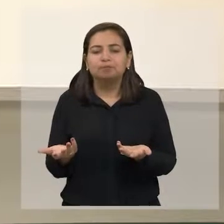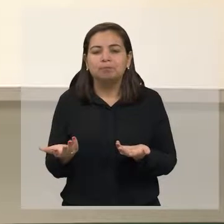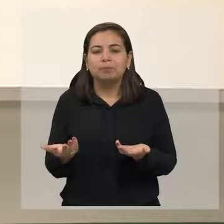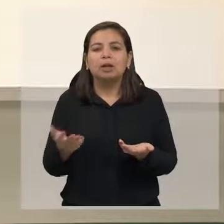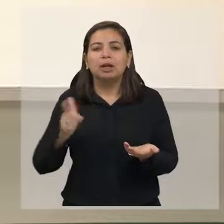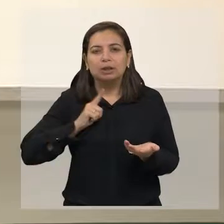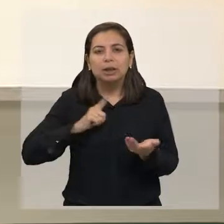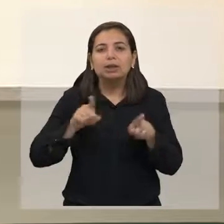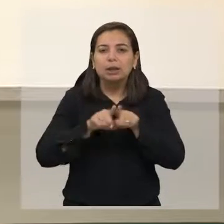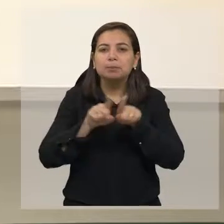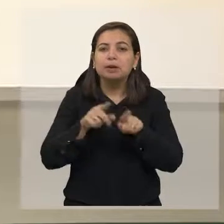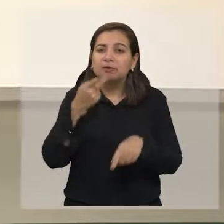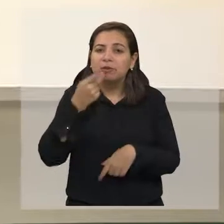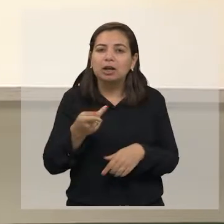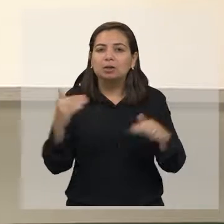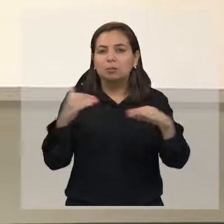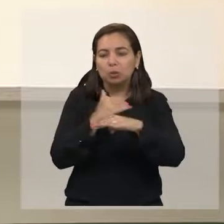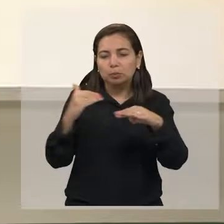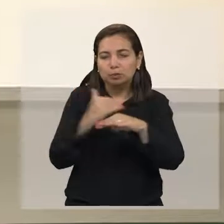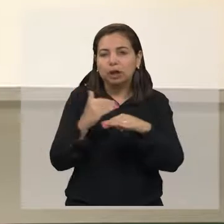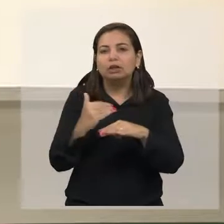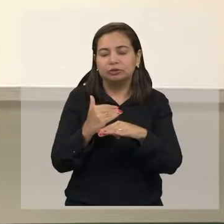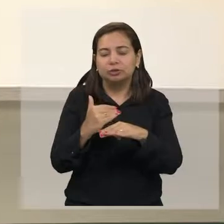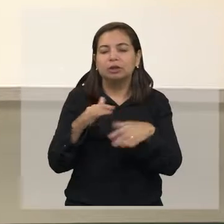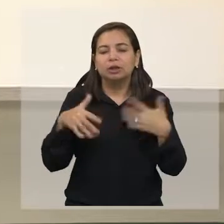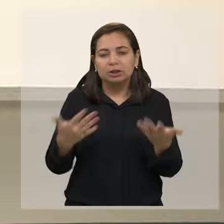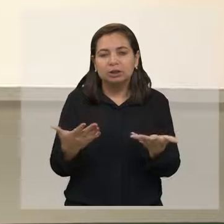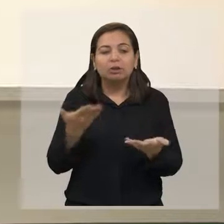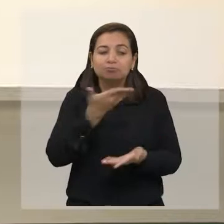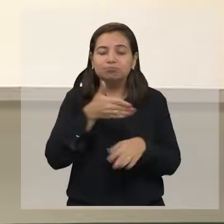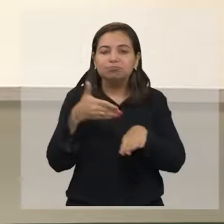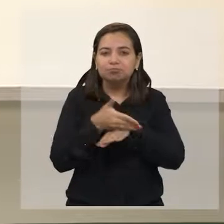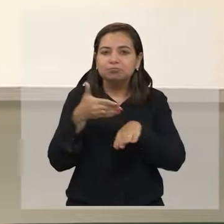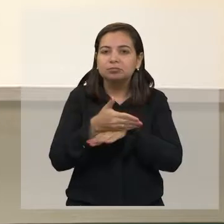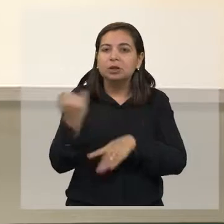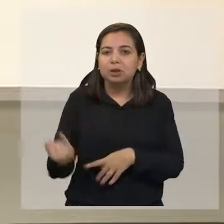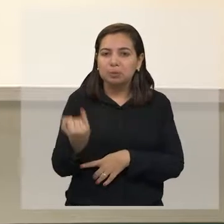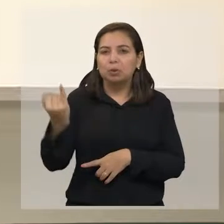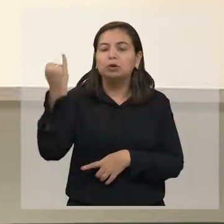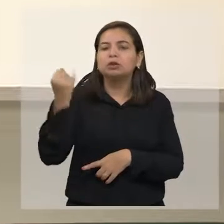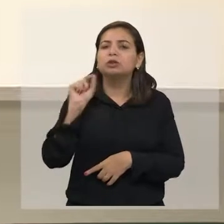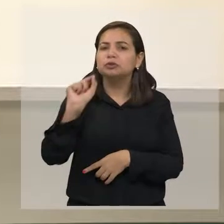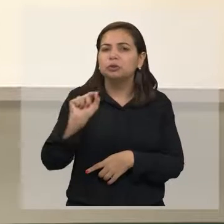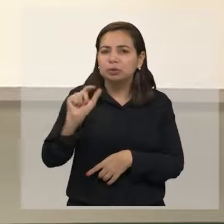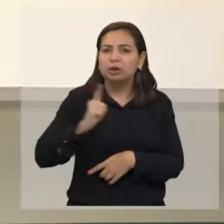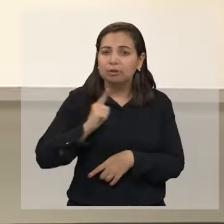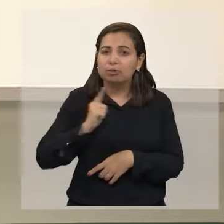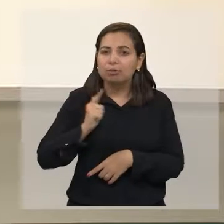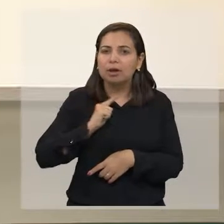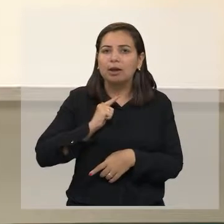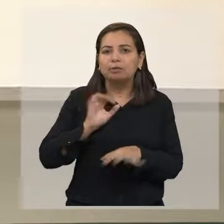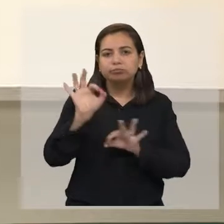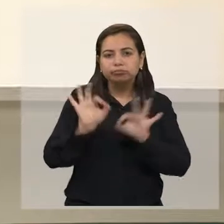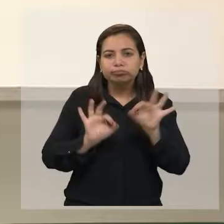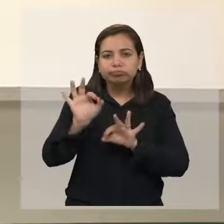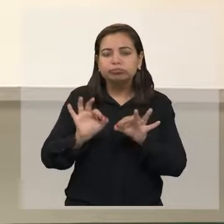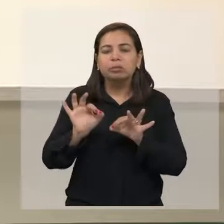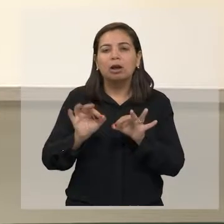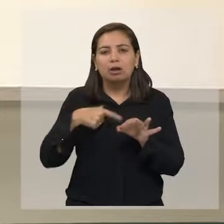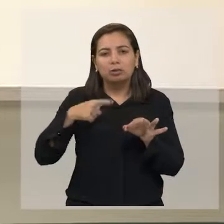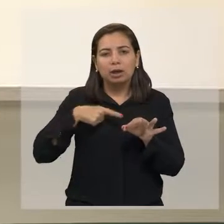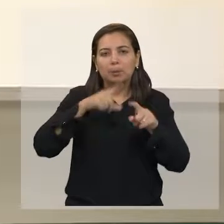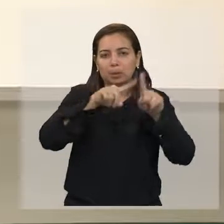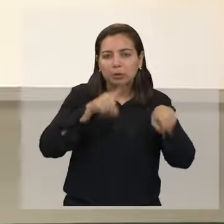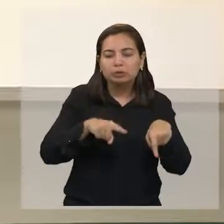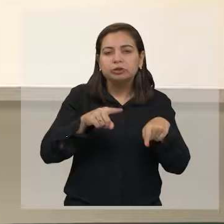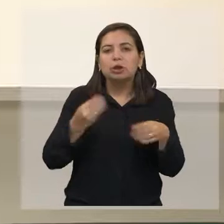sobre mobilidade urbana. O vereador tem uma participação importante na construção da nova mobilidade urbana no município de Fortaleza,